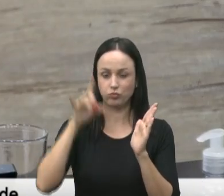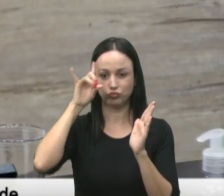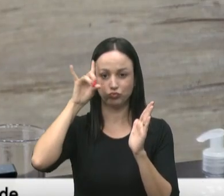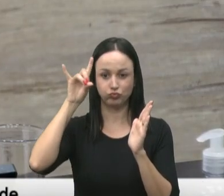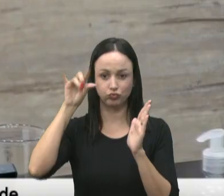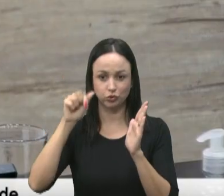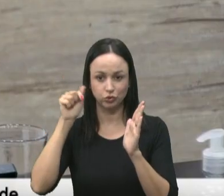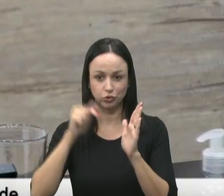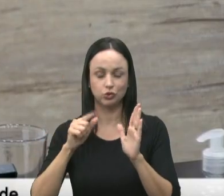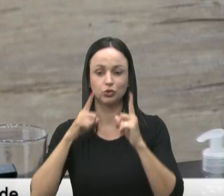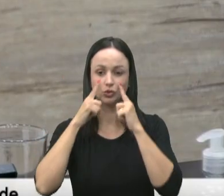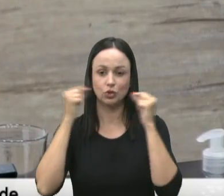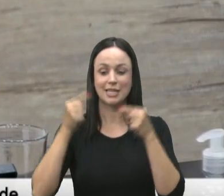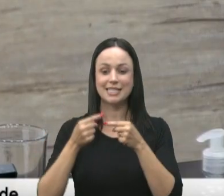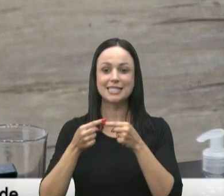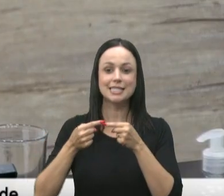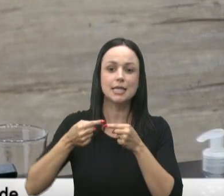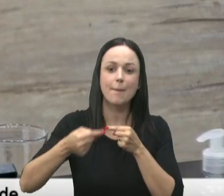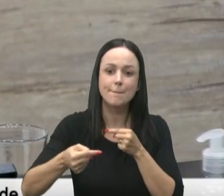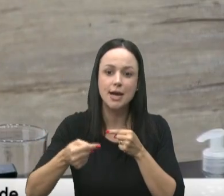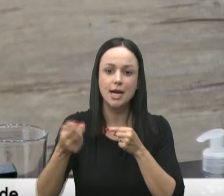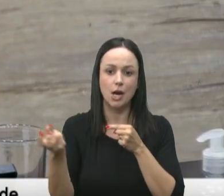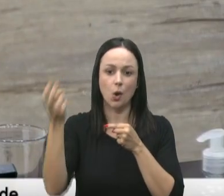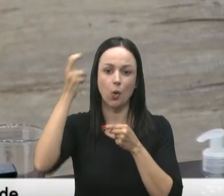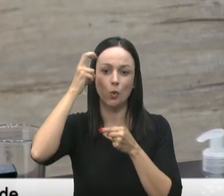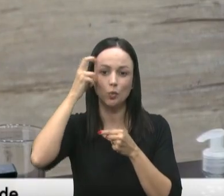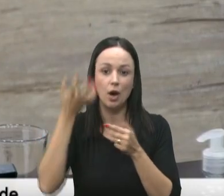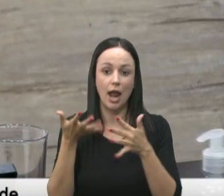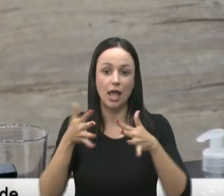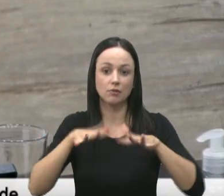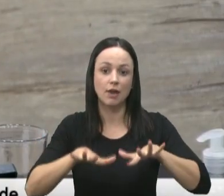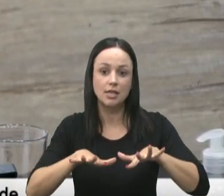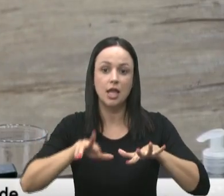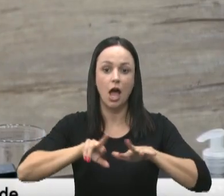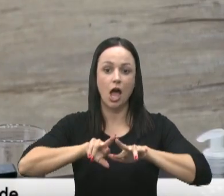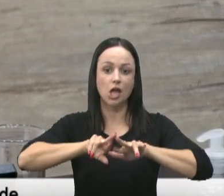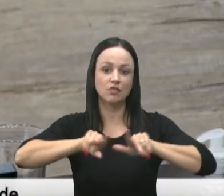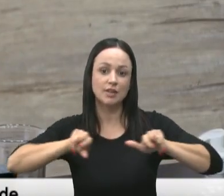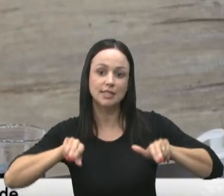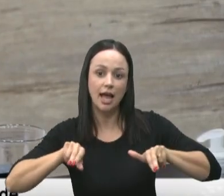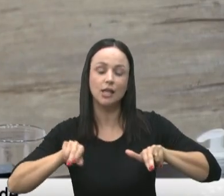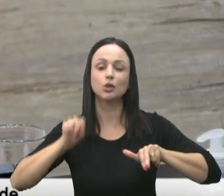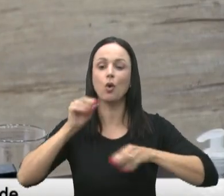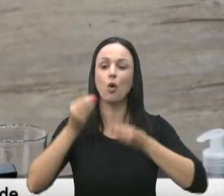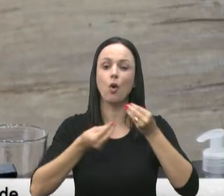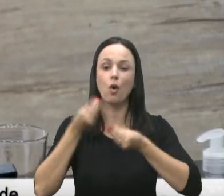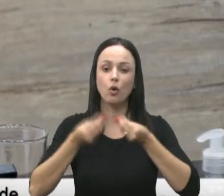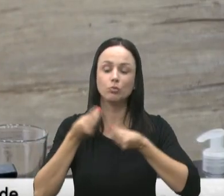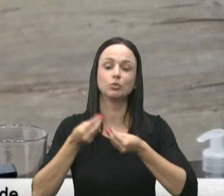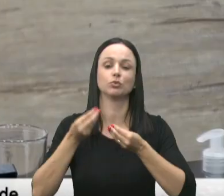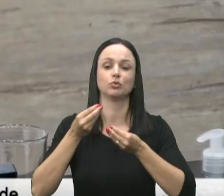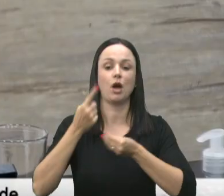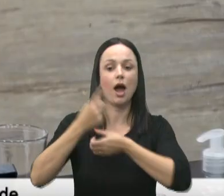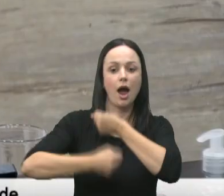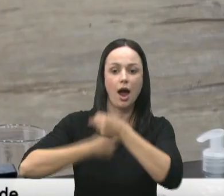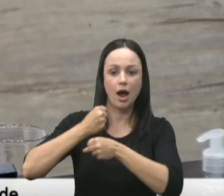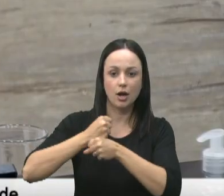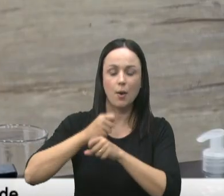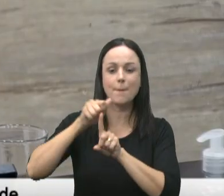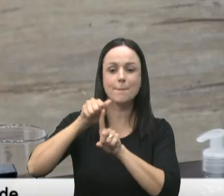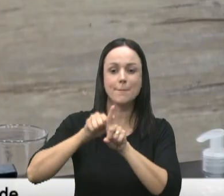Jaú a Semana Cultural e de Inclusão Social da Diversidade, a ser realizado anualmente no mês